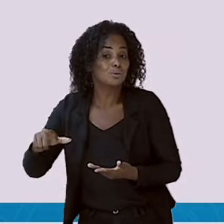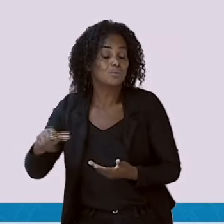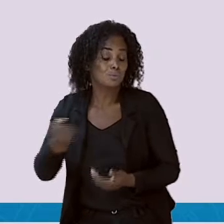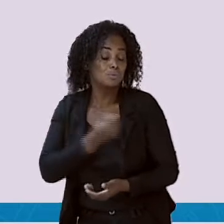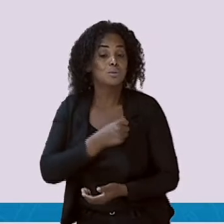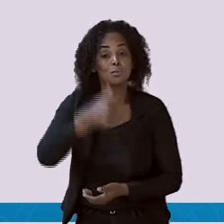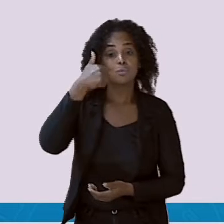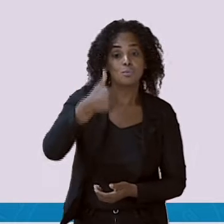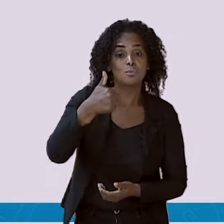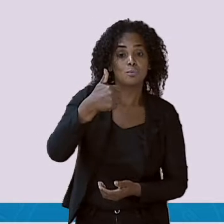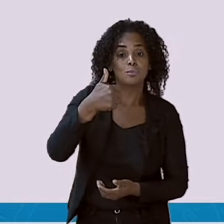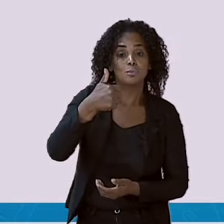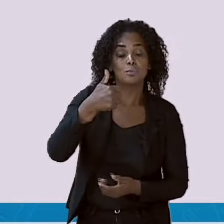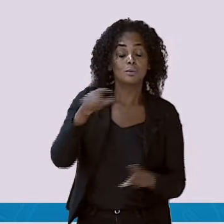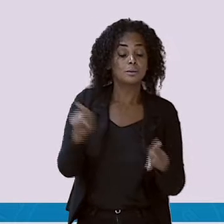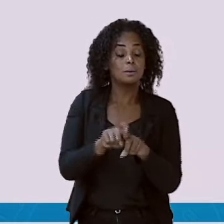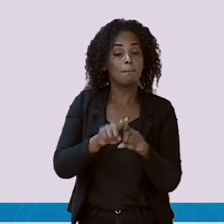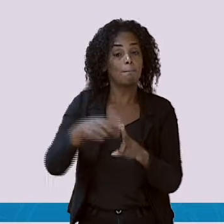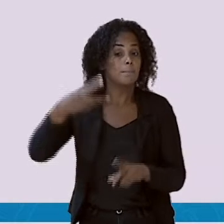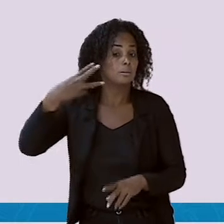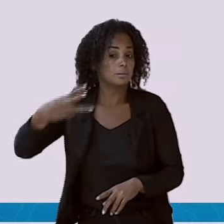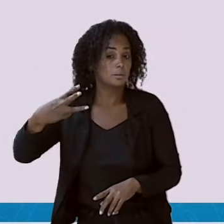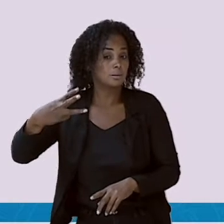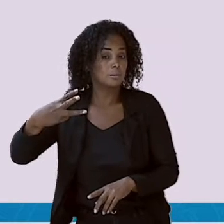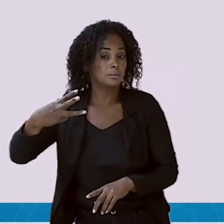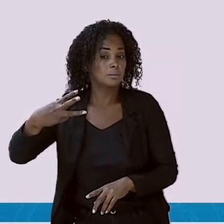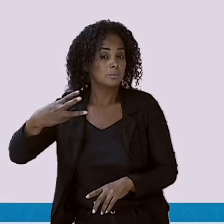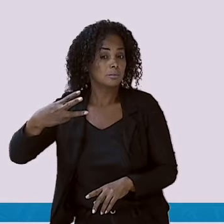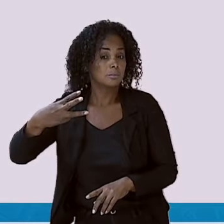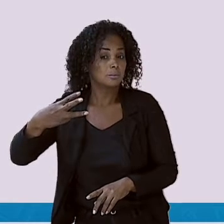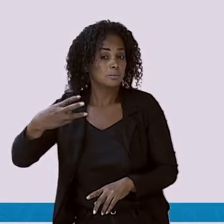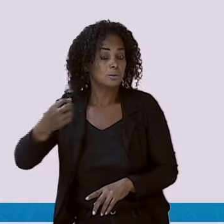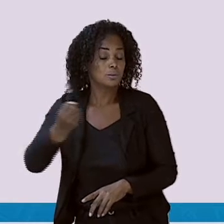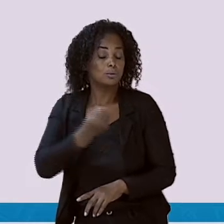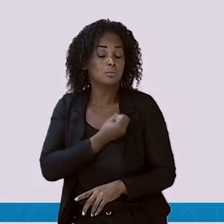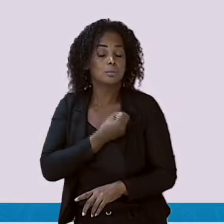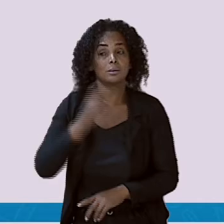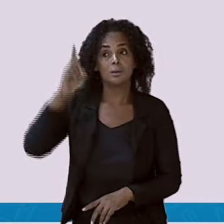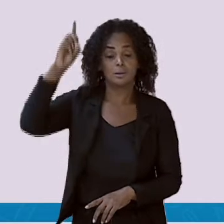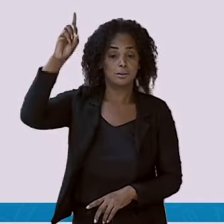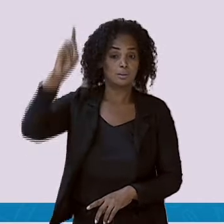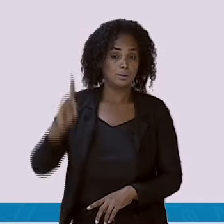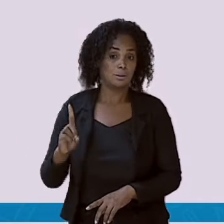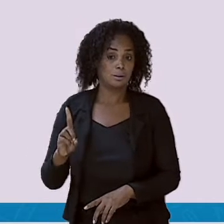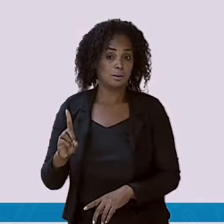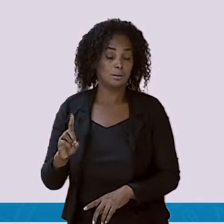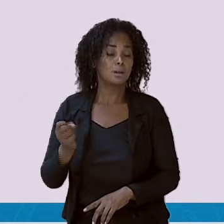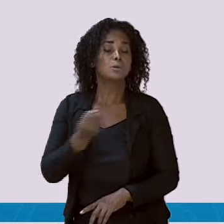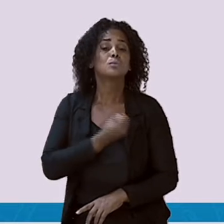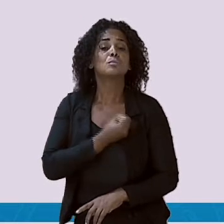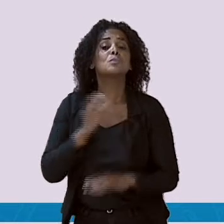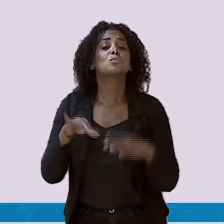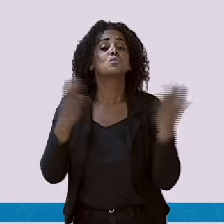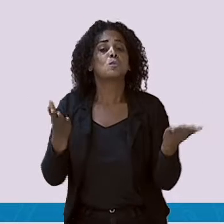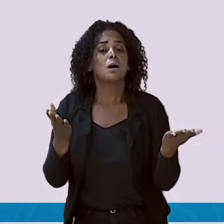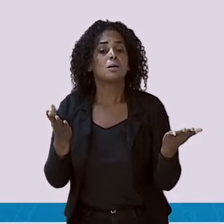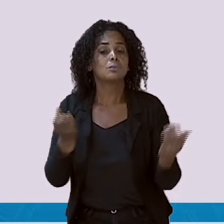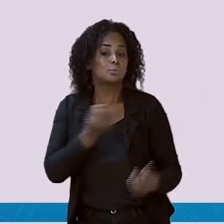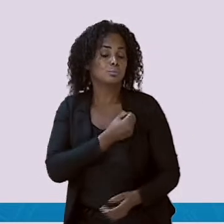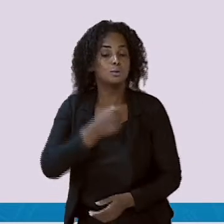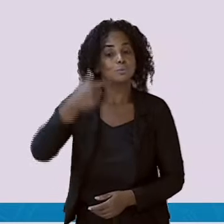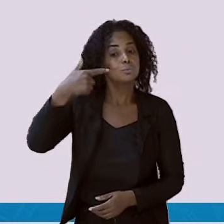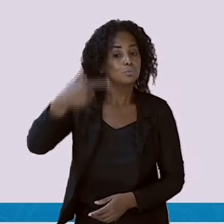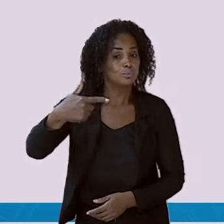3. O que está à direita da minha centena é o número 2. Não é